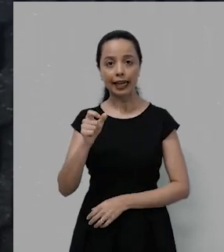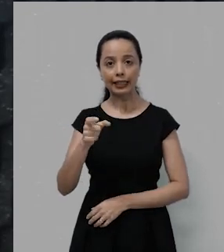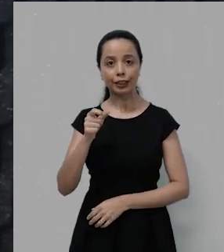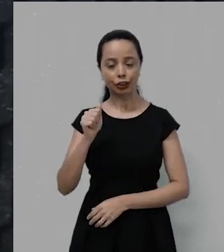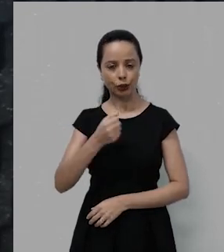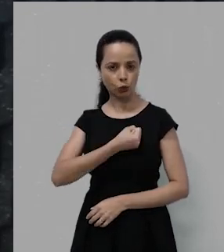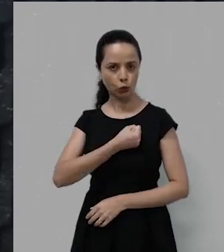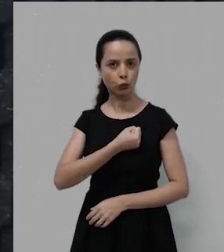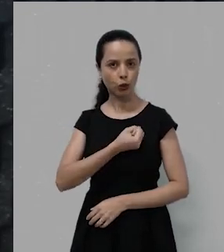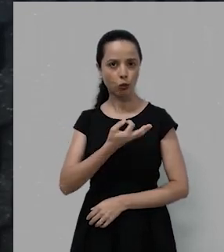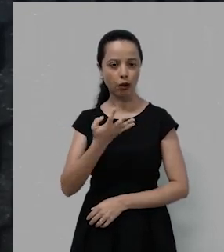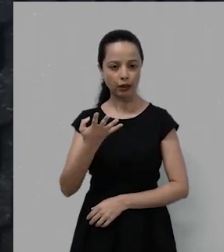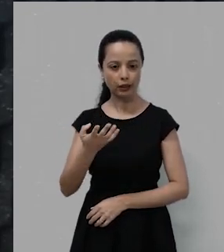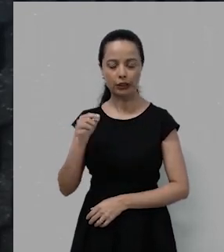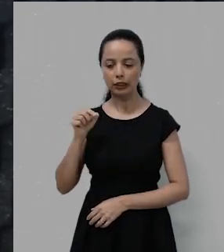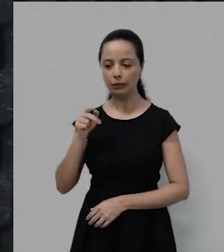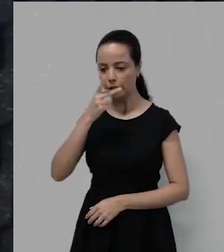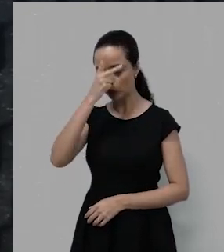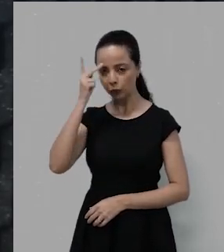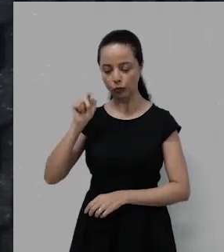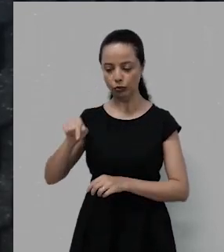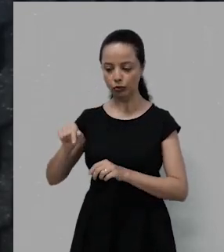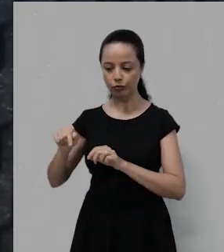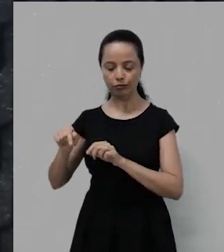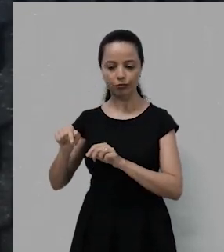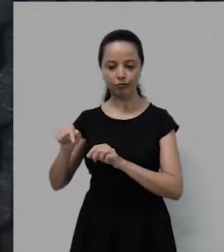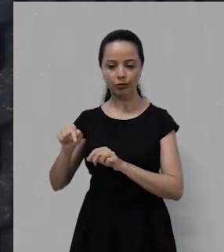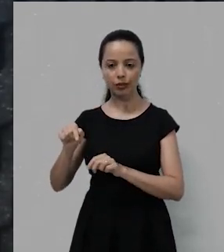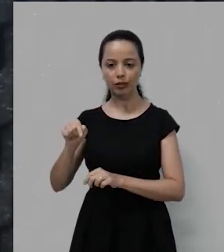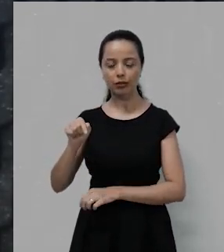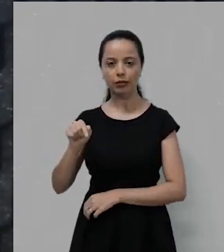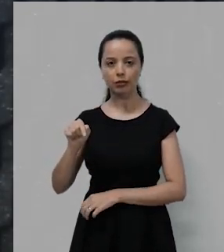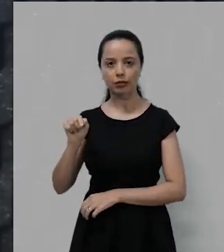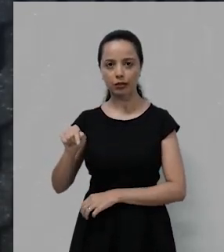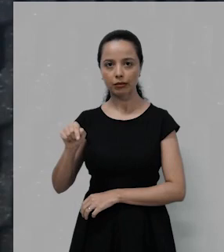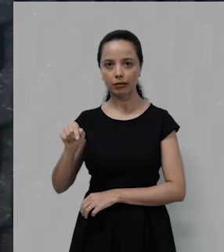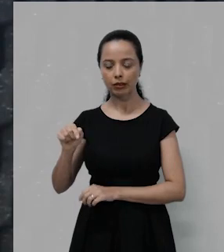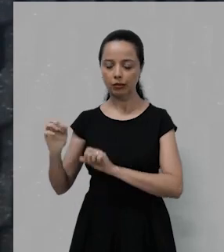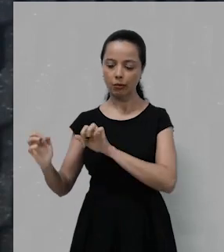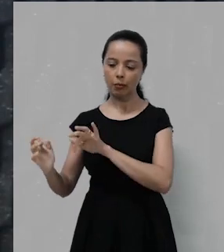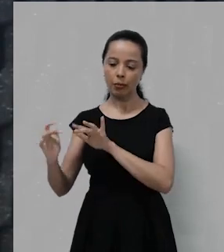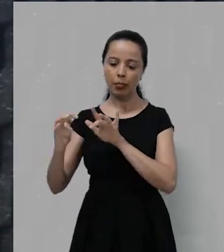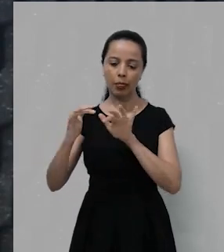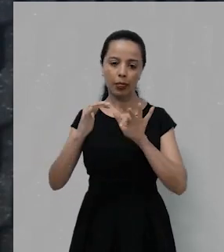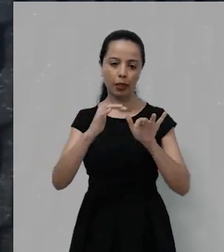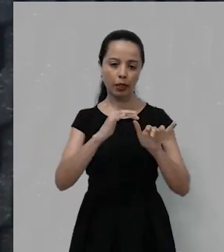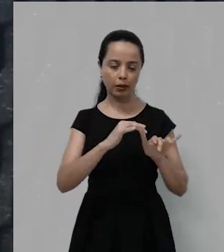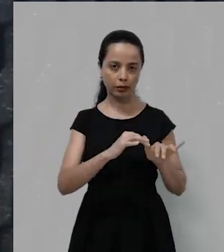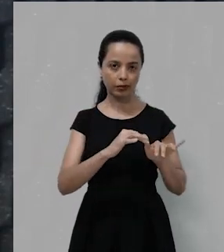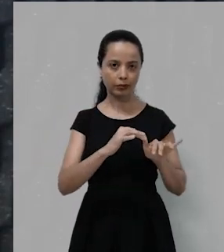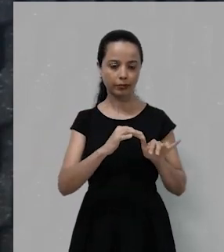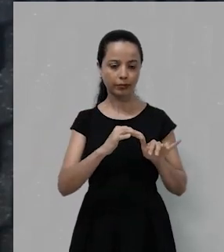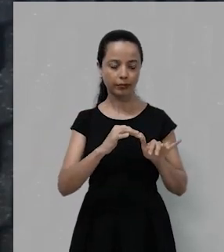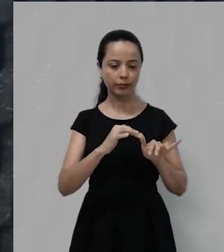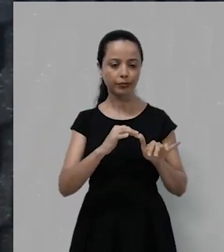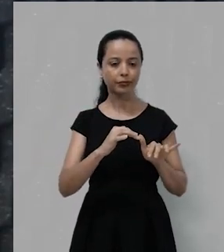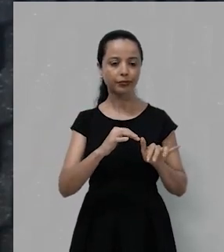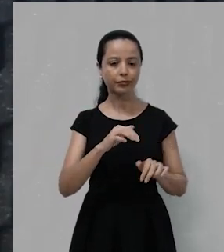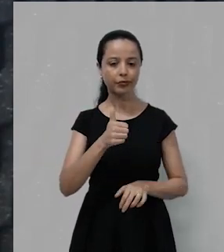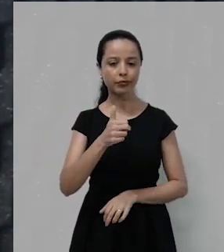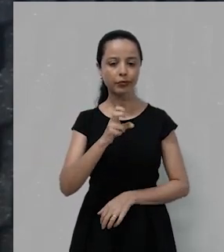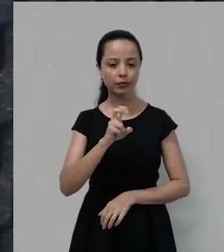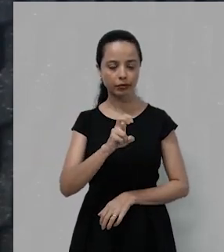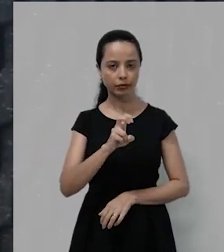aqui, ó, a taxa de imigração vai ser 15, tá? E a taxa de